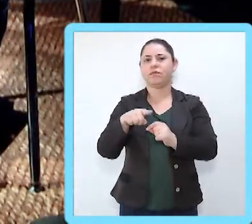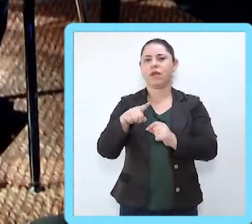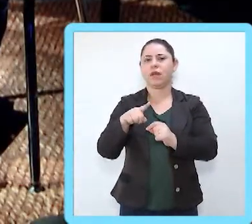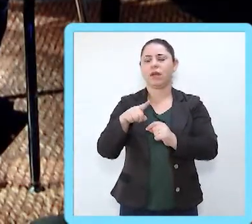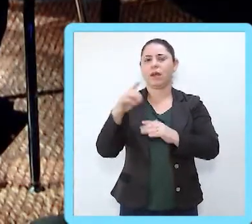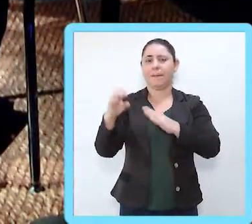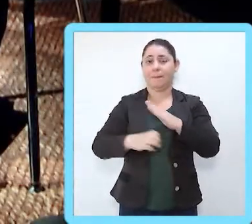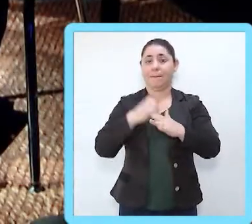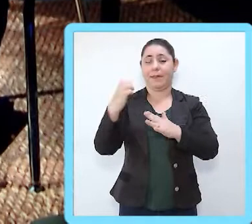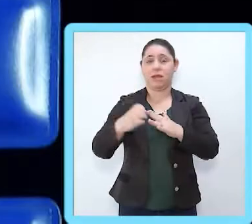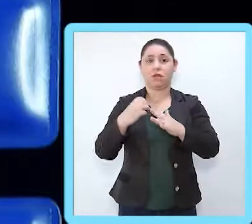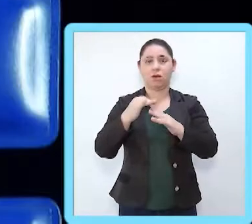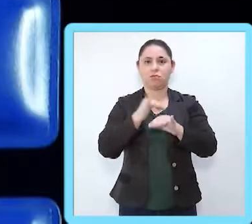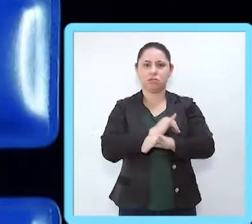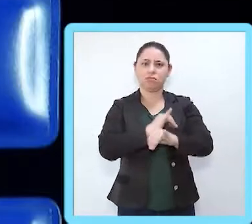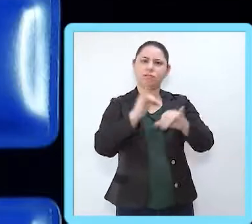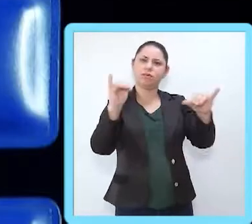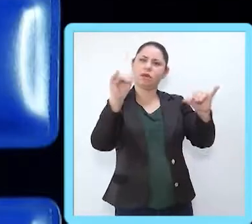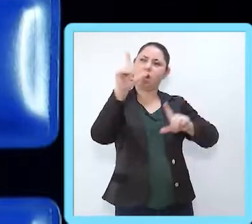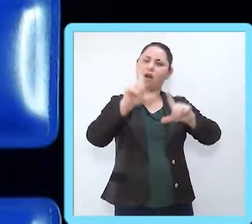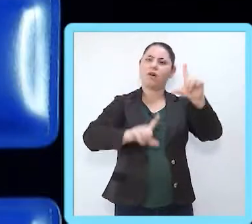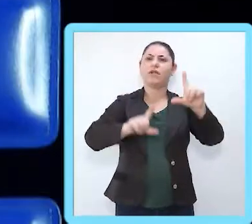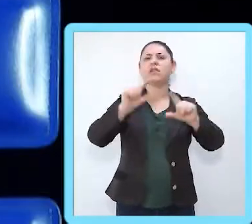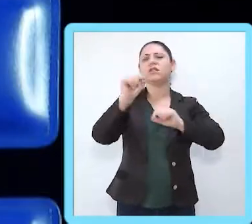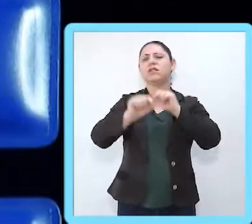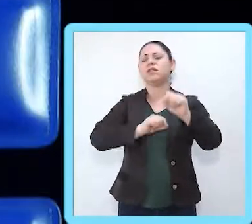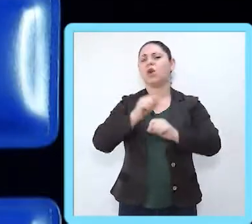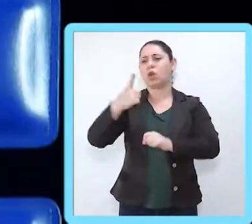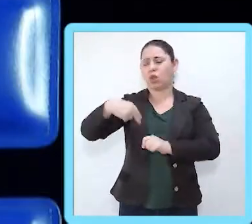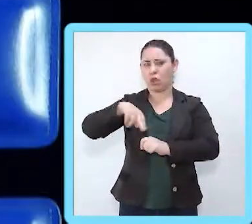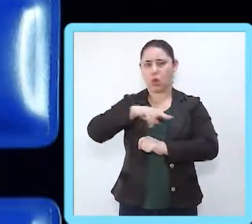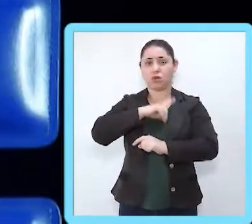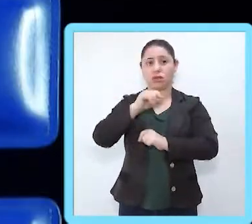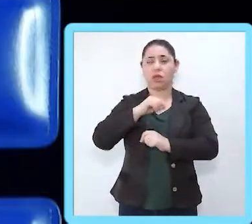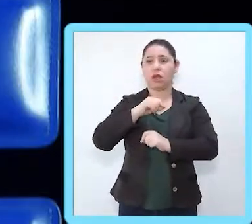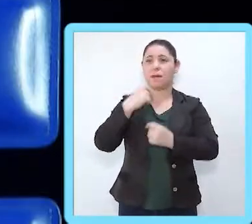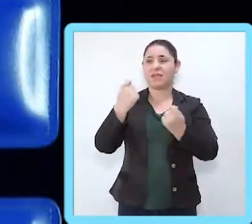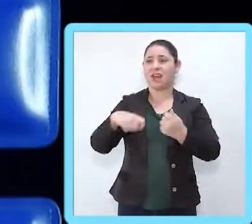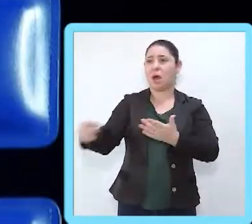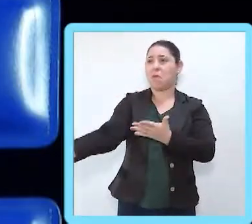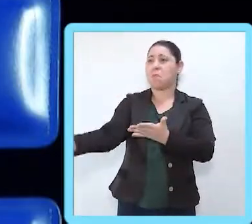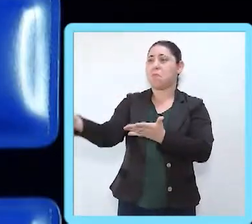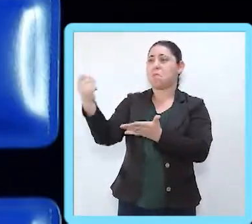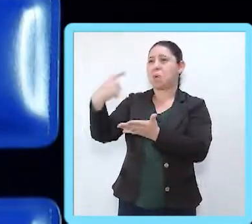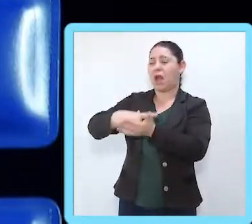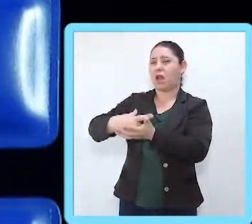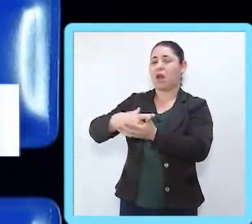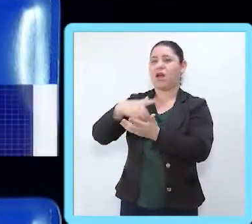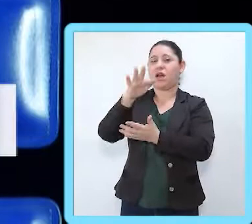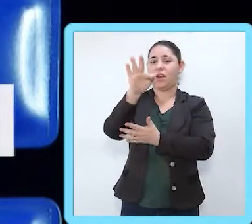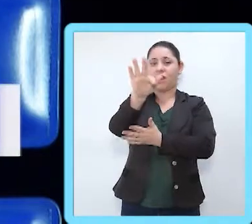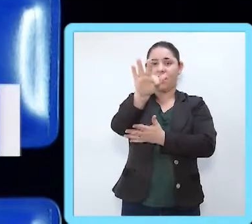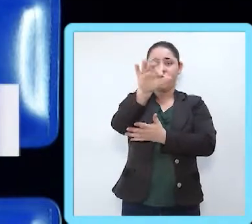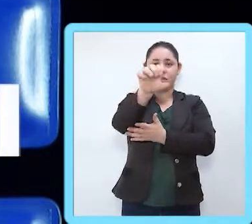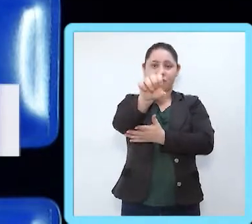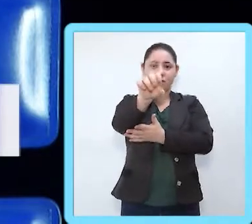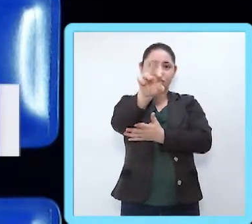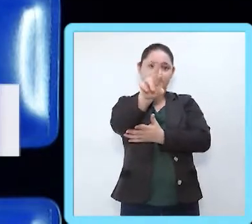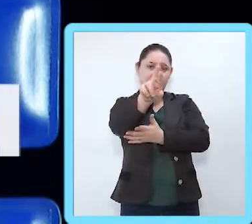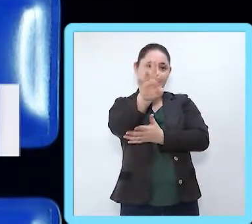vendo na imprensa, que nós estávamos importando 80 toneladas de